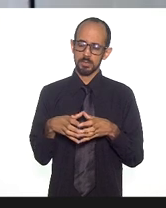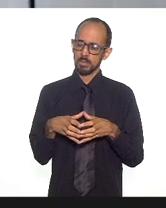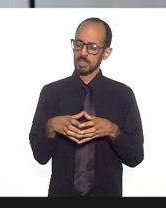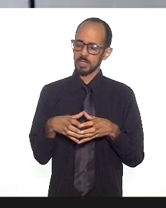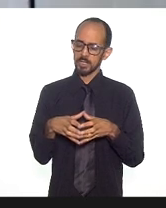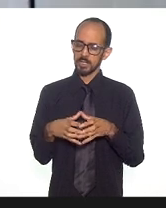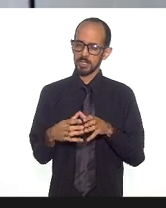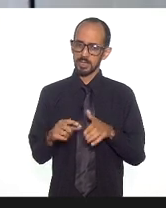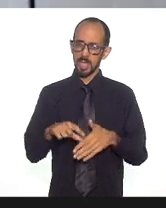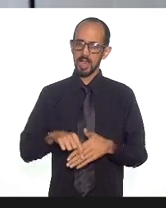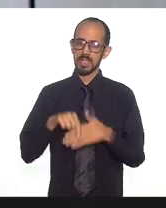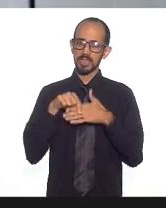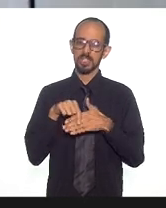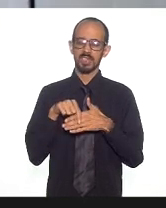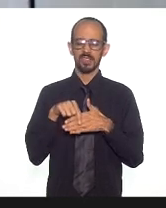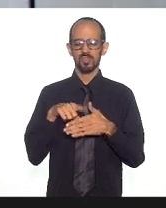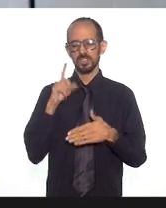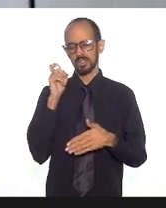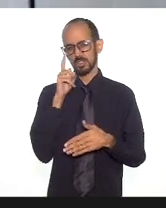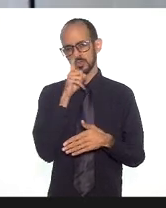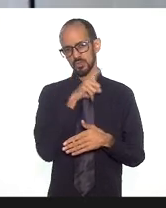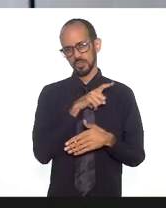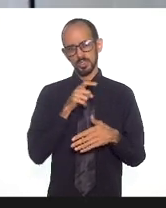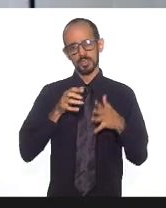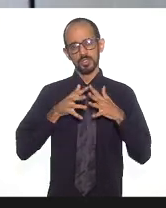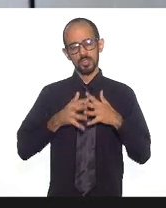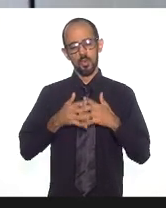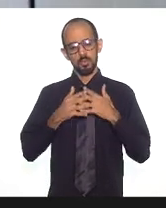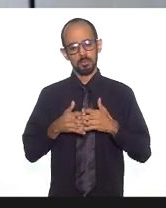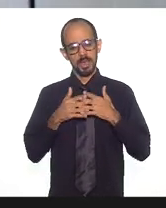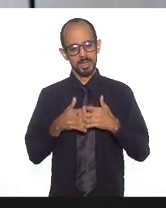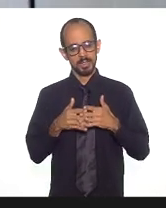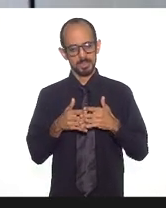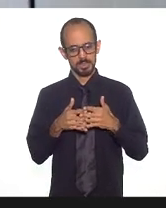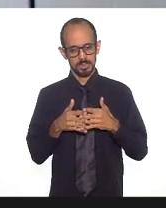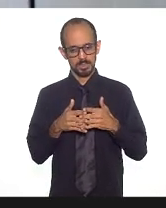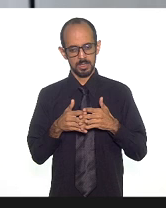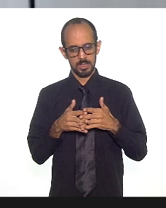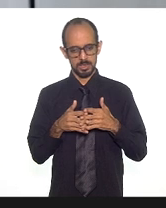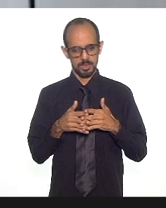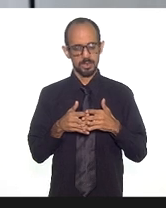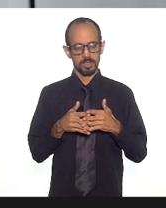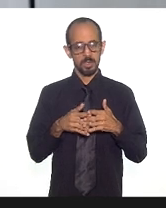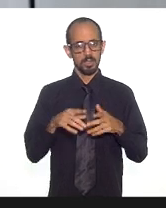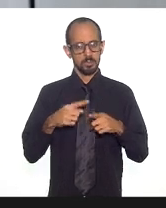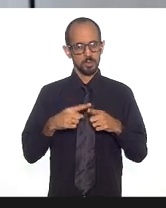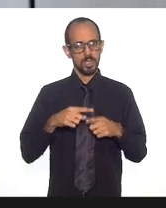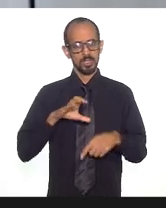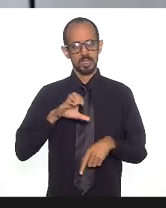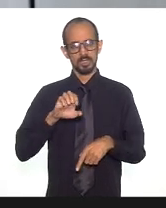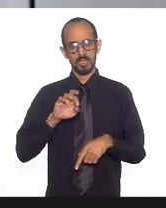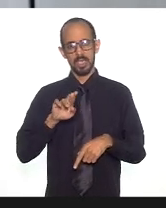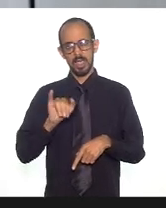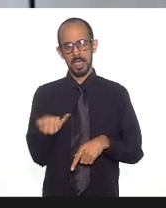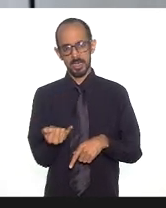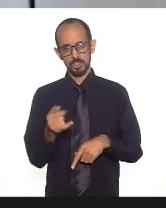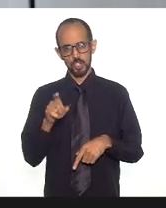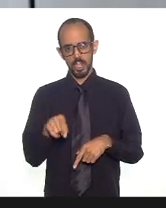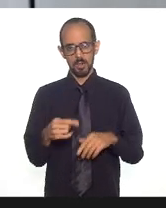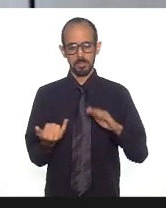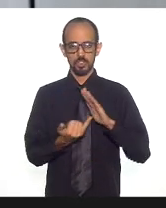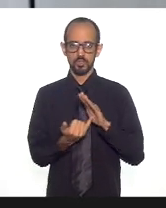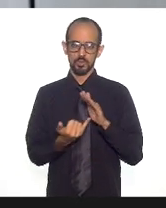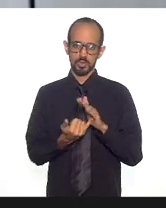difícil e, na verdade, mais complexa, na verdade, porque a CCIERJ é uma instituição extremamente complexa, né? ela lida